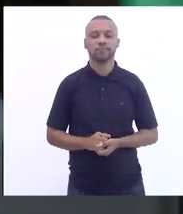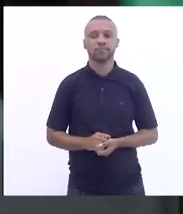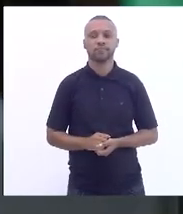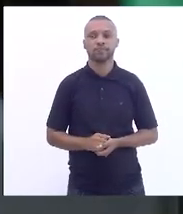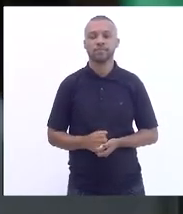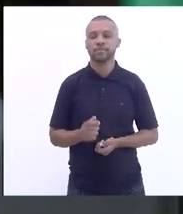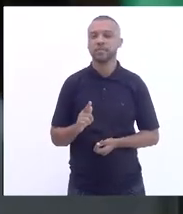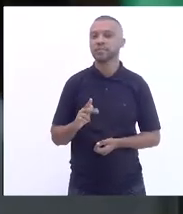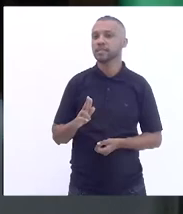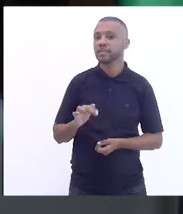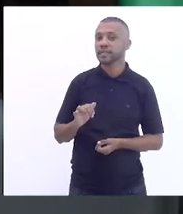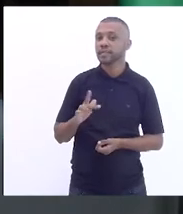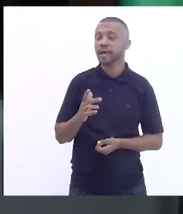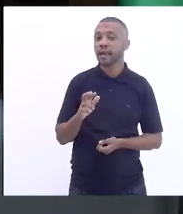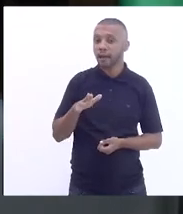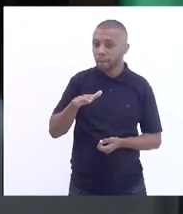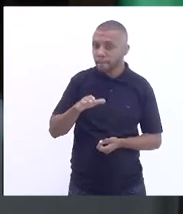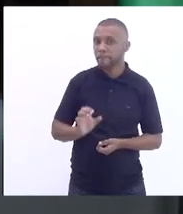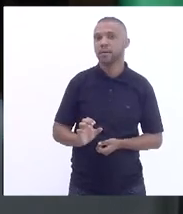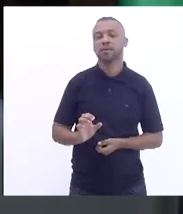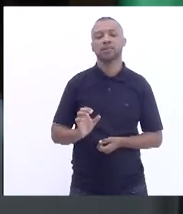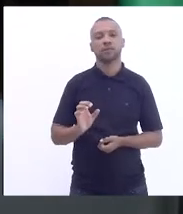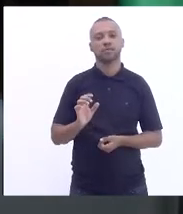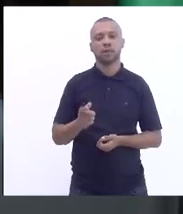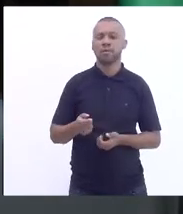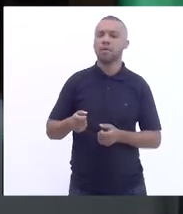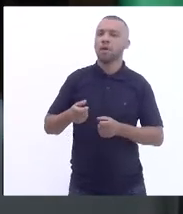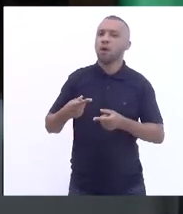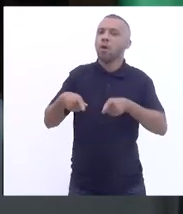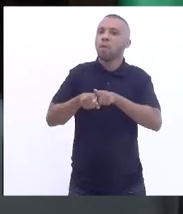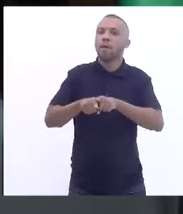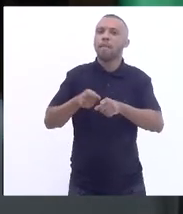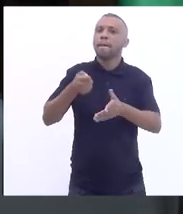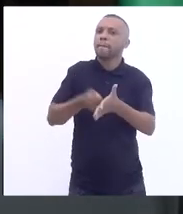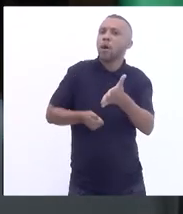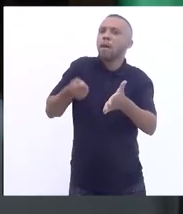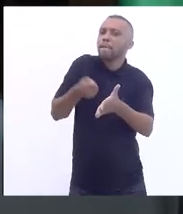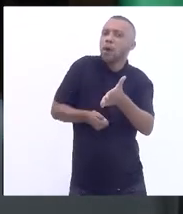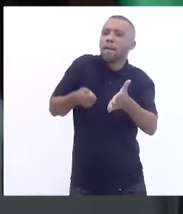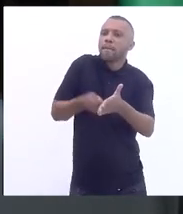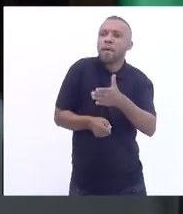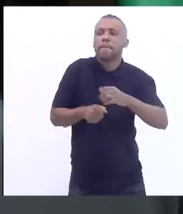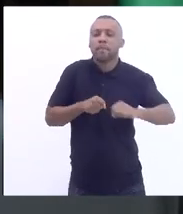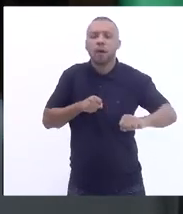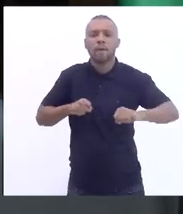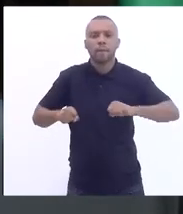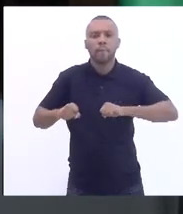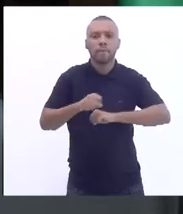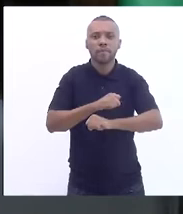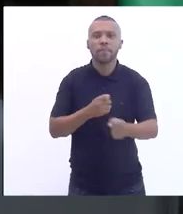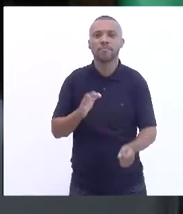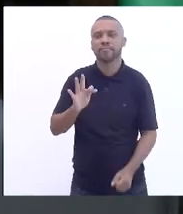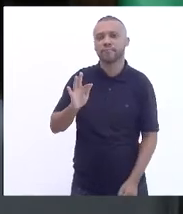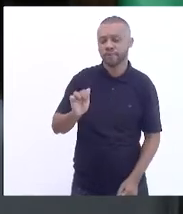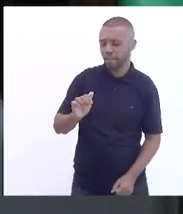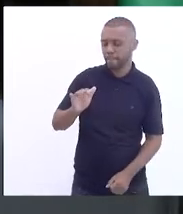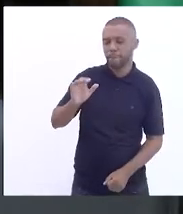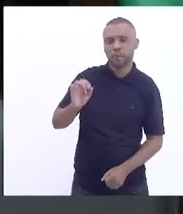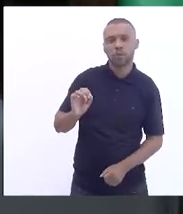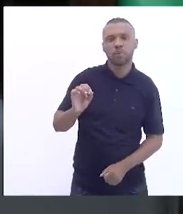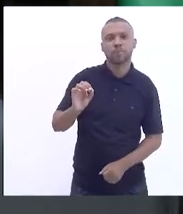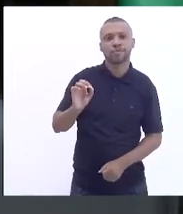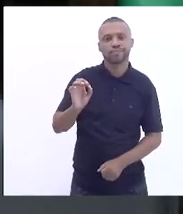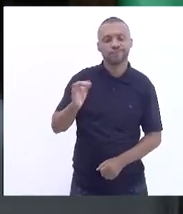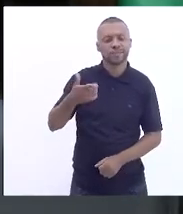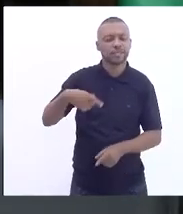Guilherme companheiro de lutas e Fábio amado também da dos